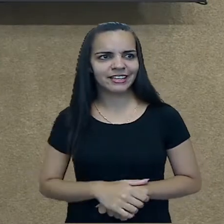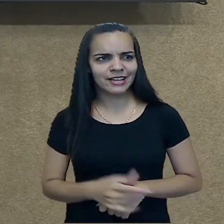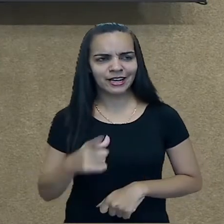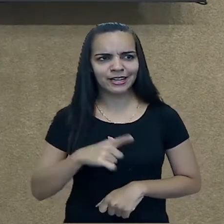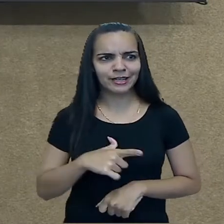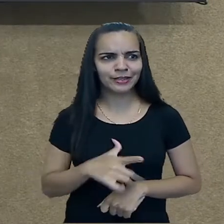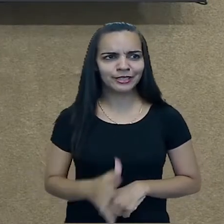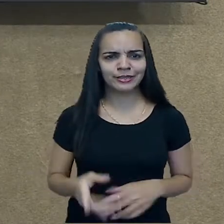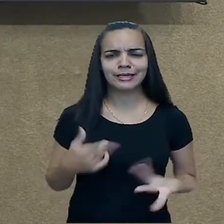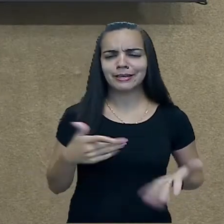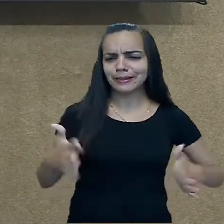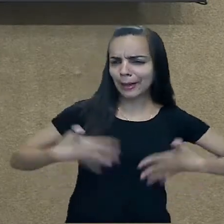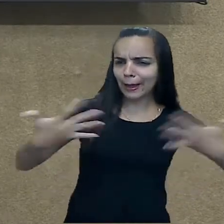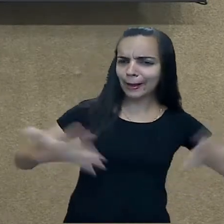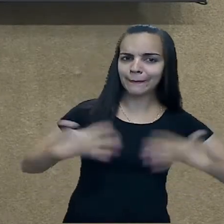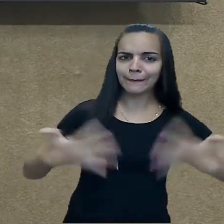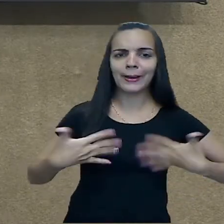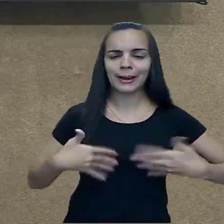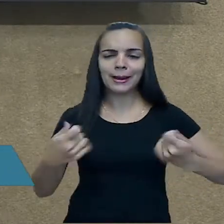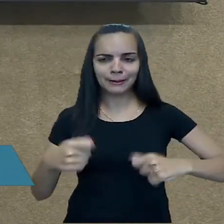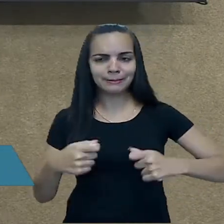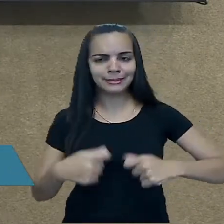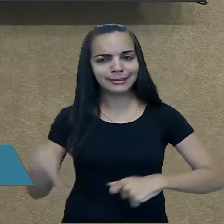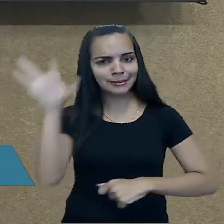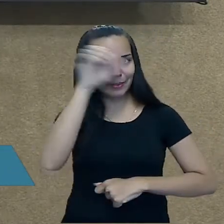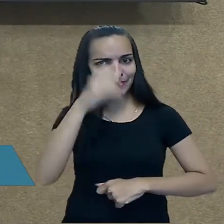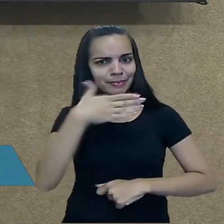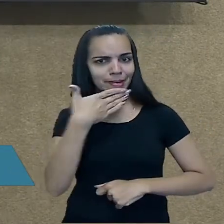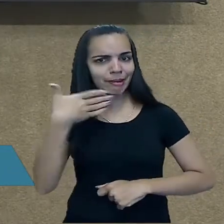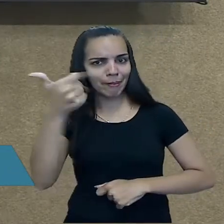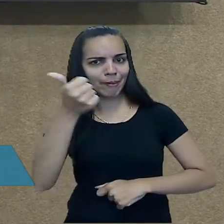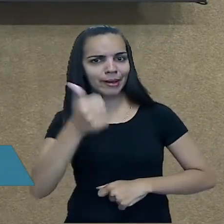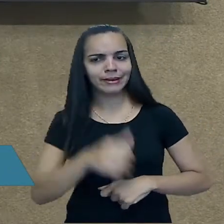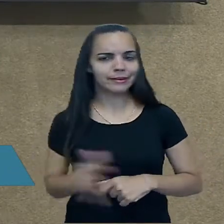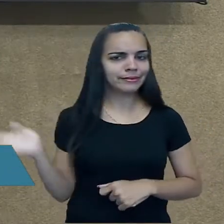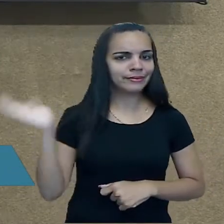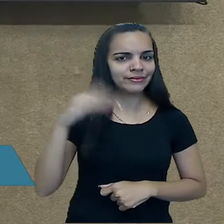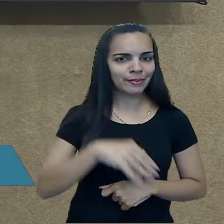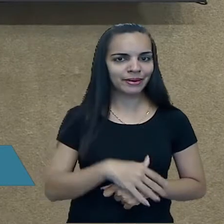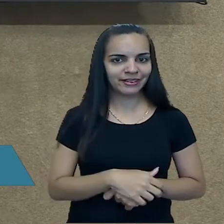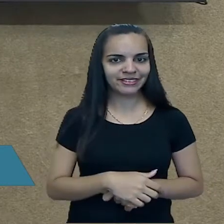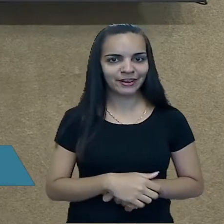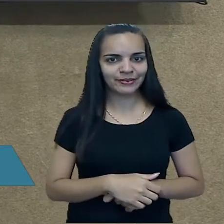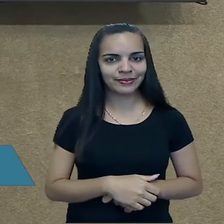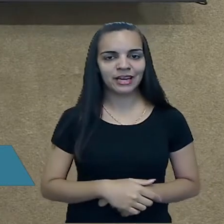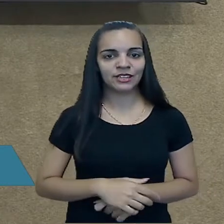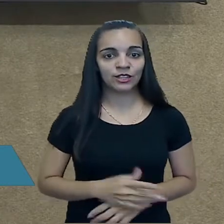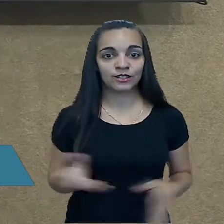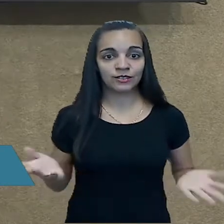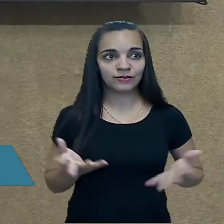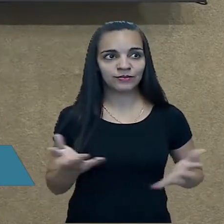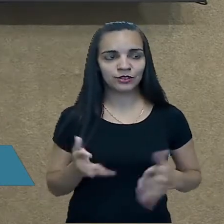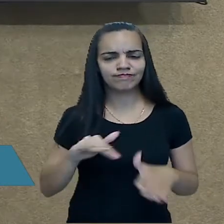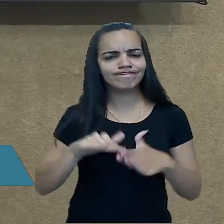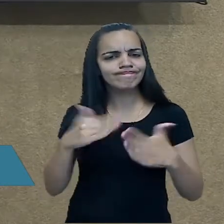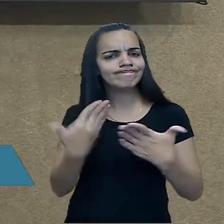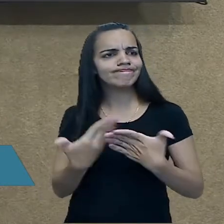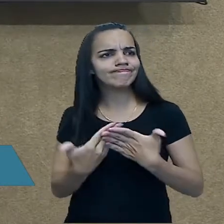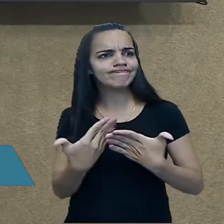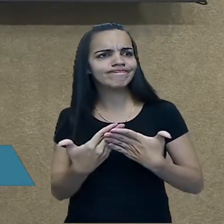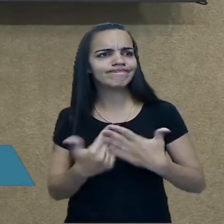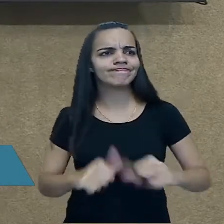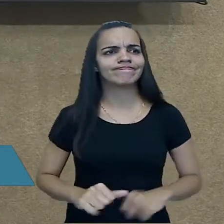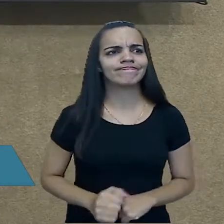portuguesa, ânimo, super combina, tá? Caderno na mão, lápis e vamos começar. A nossa aula hoje será